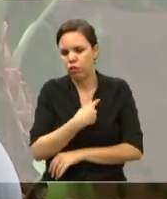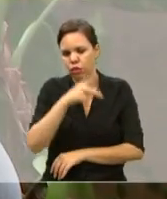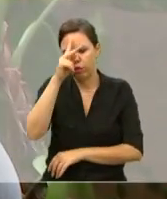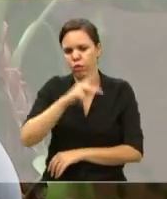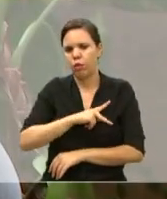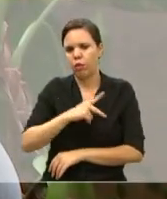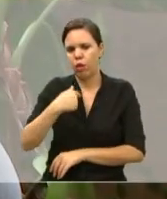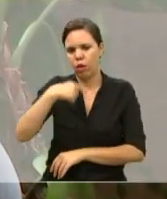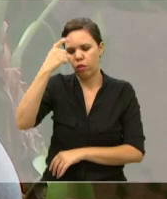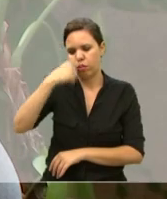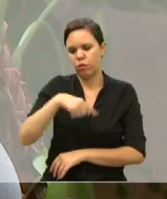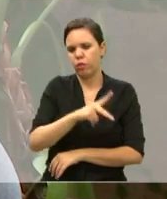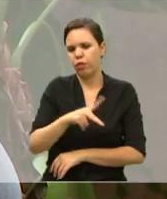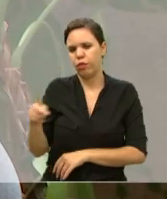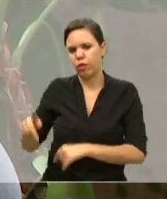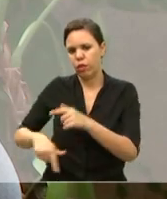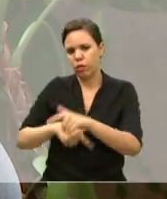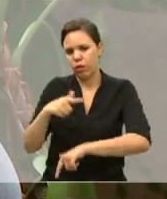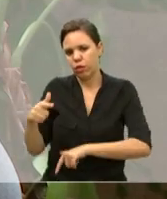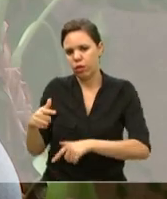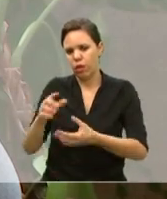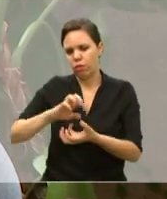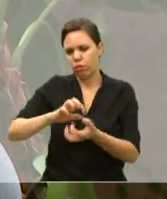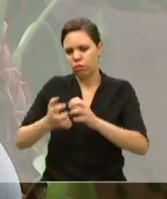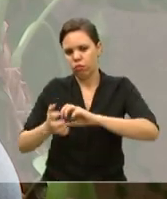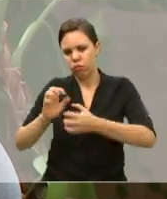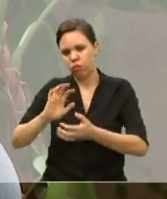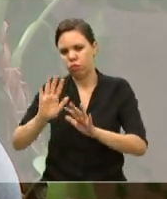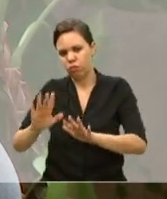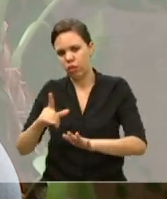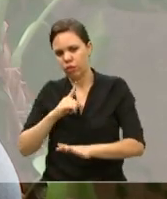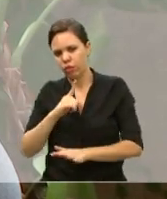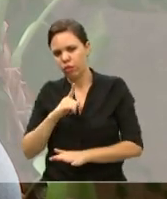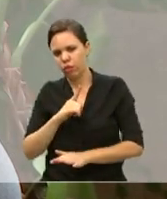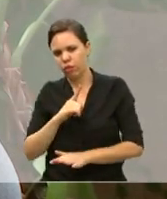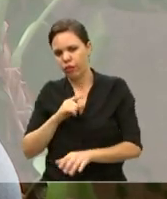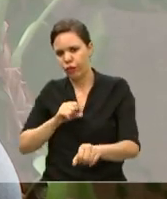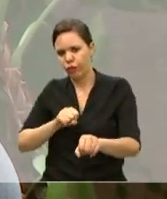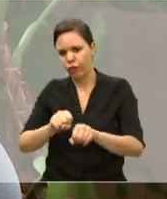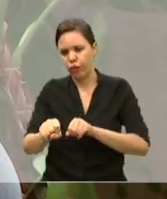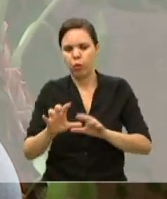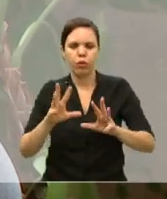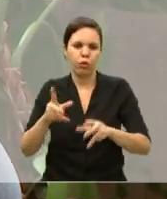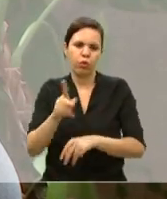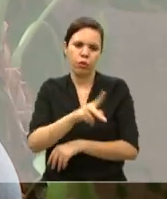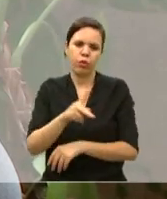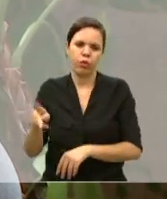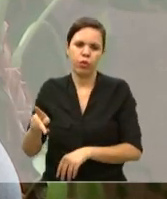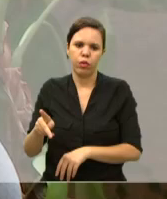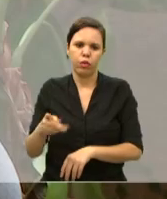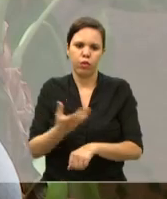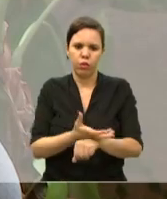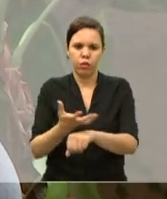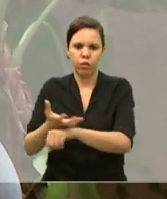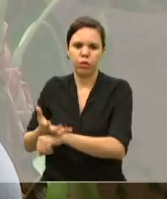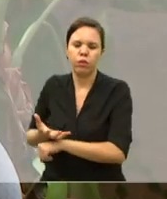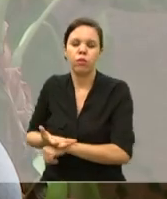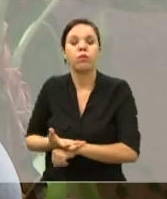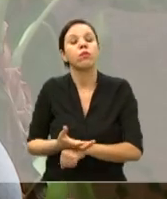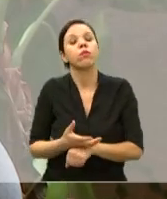mesmos. Eu sou professora de trabalhos manuais, mas tive a formação, todos os professores de matéria,